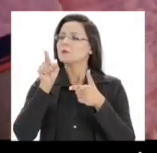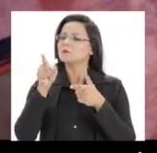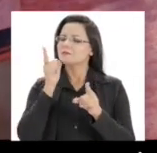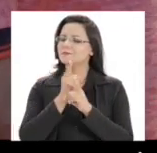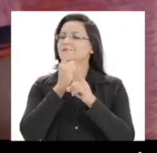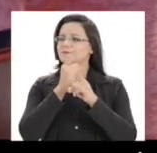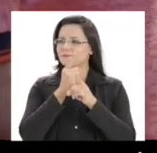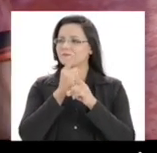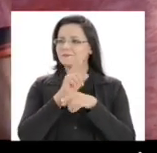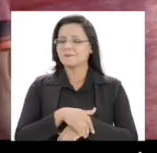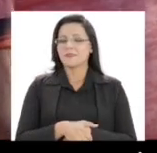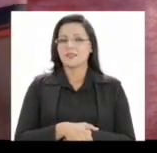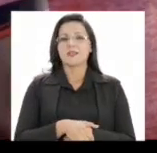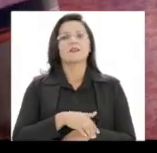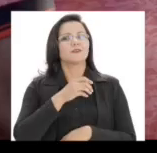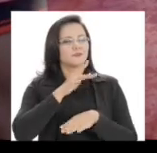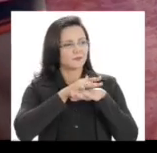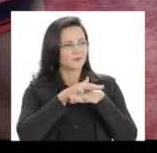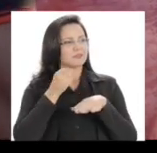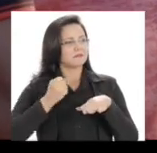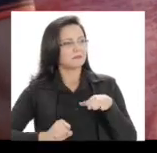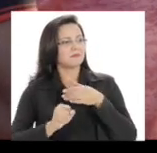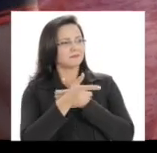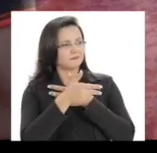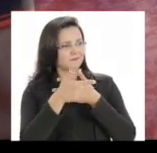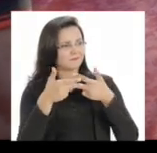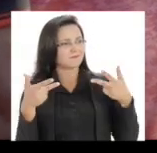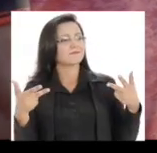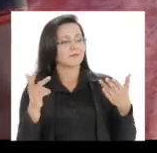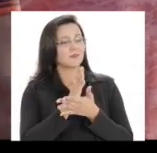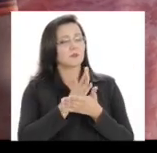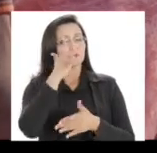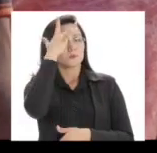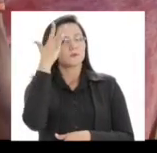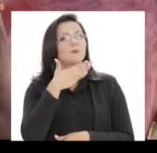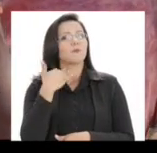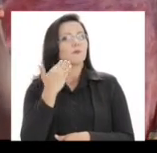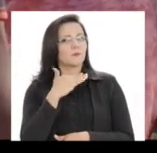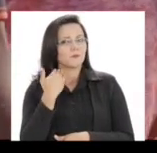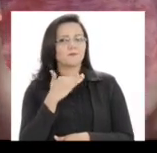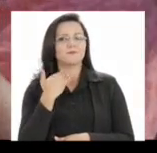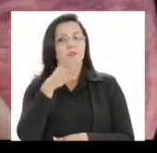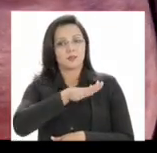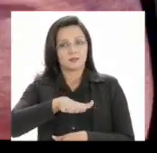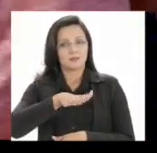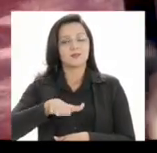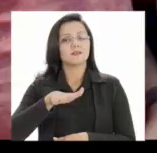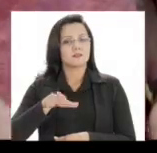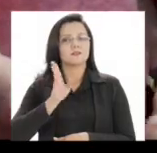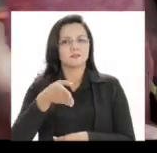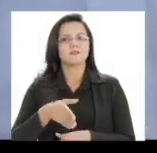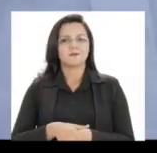que você como agente de saúde via? Muita diarreia. Pessoas morriam por conta disso? Crianças? Já